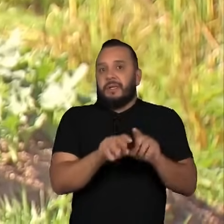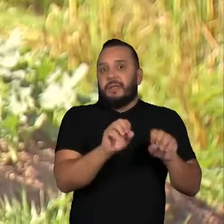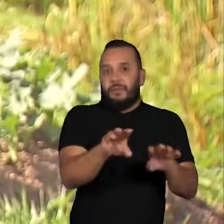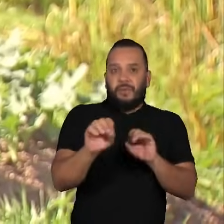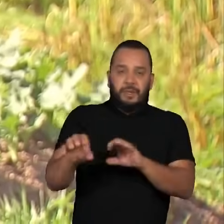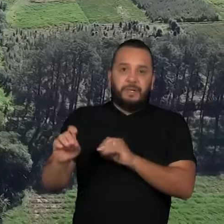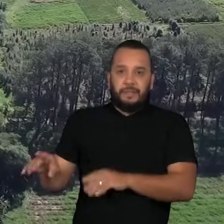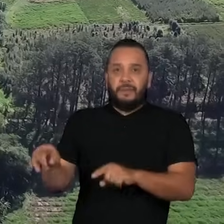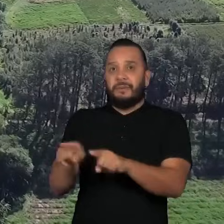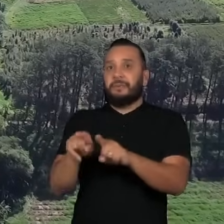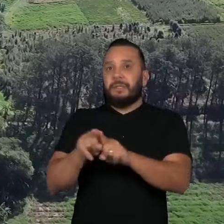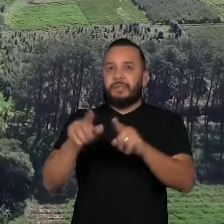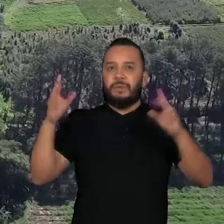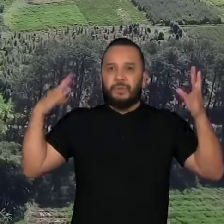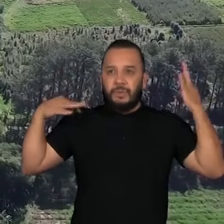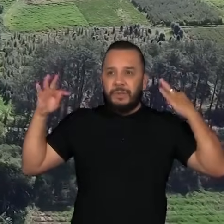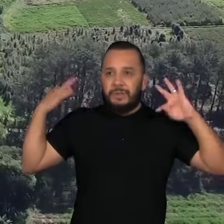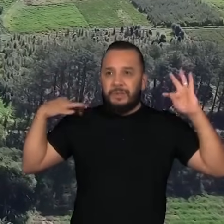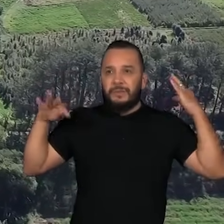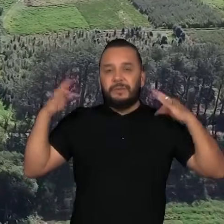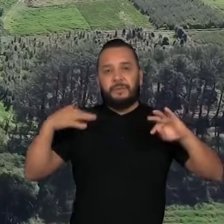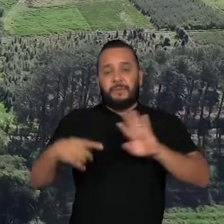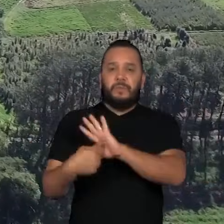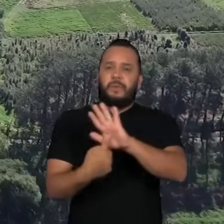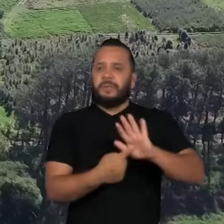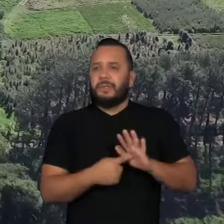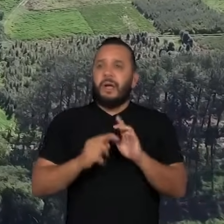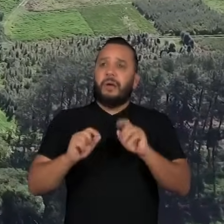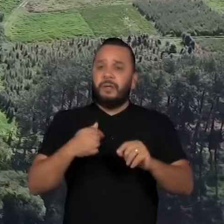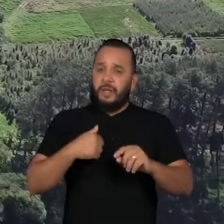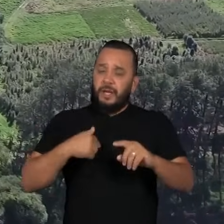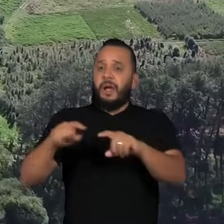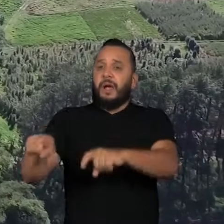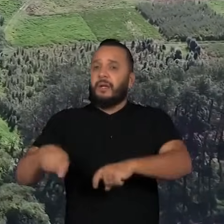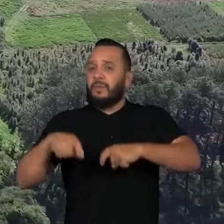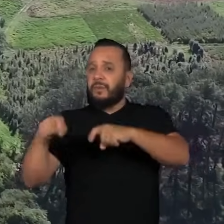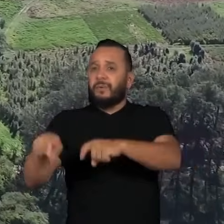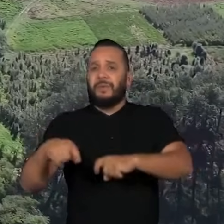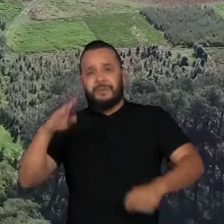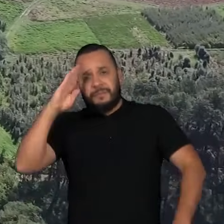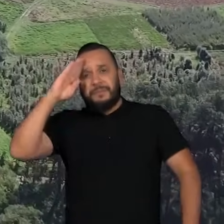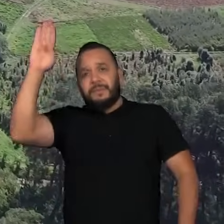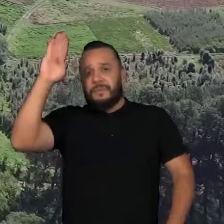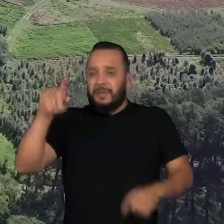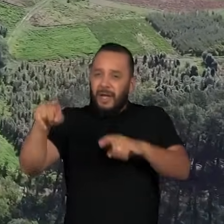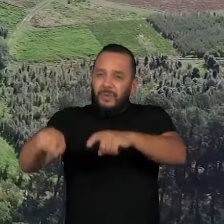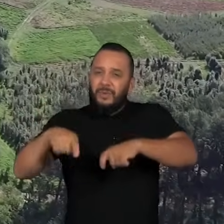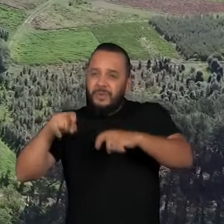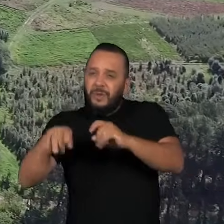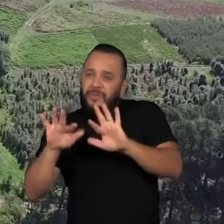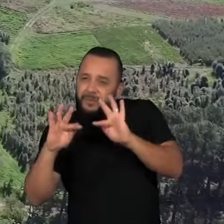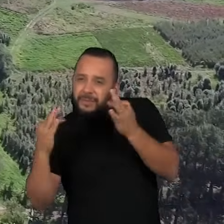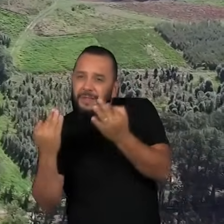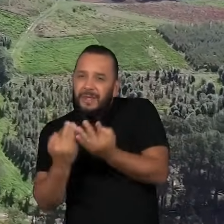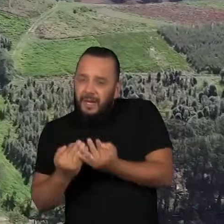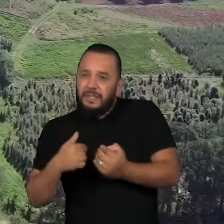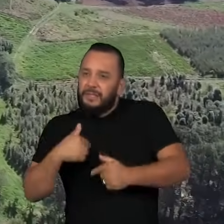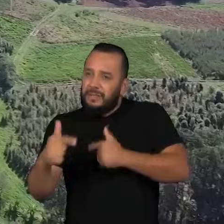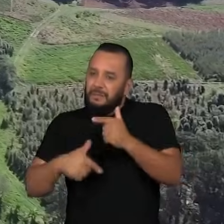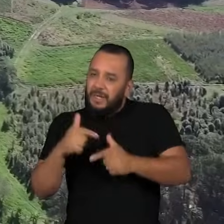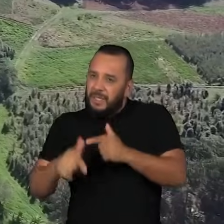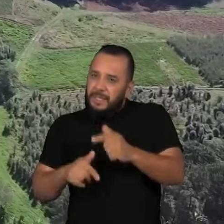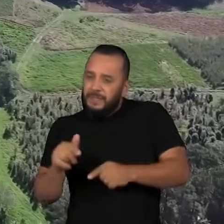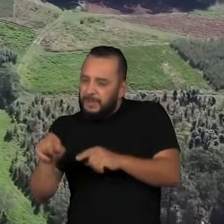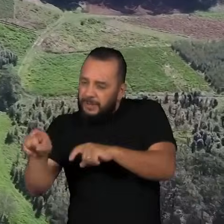trabalhar o turismo, dá para você mostrar para o agricultor, principalmente o pequeno agricultor, de que ele trabalhando de uma forma diferente,